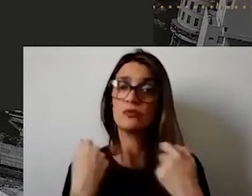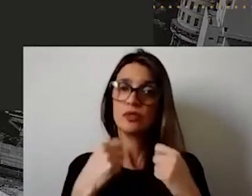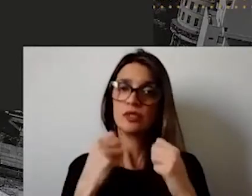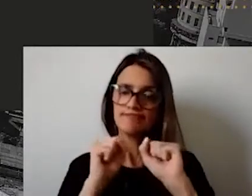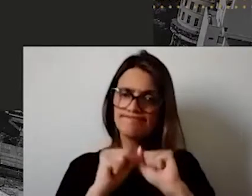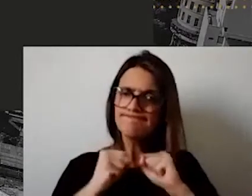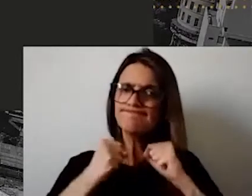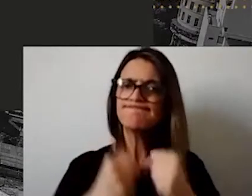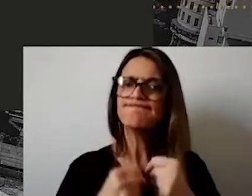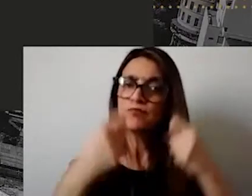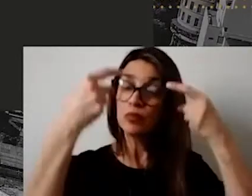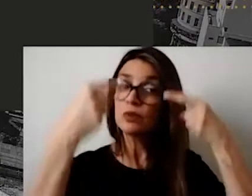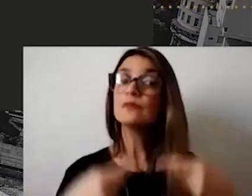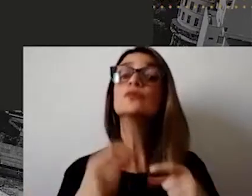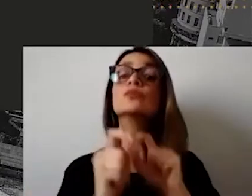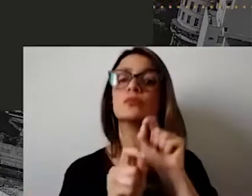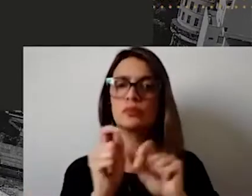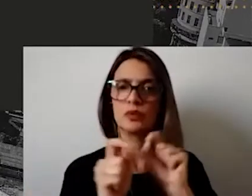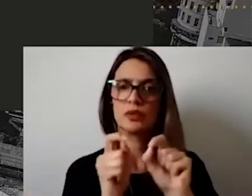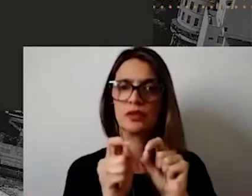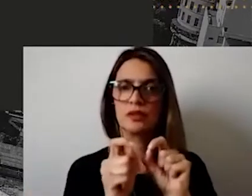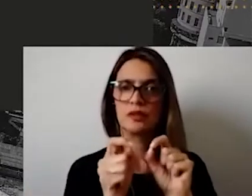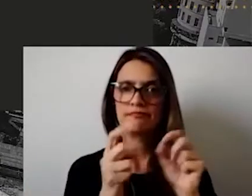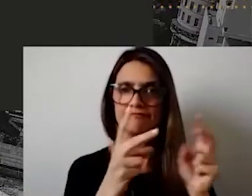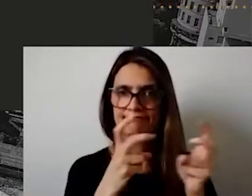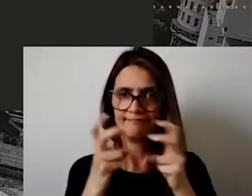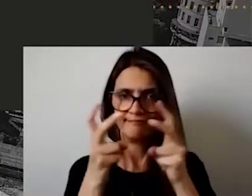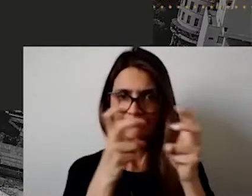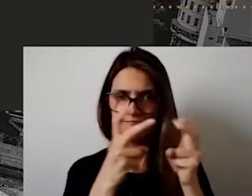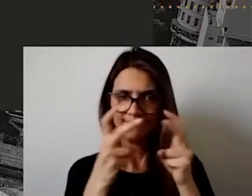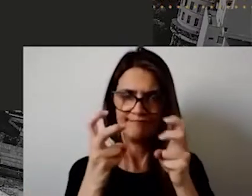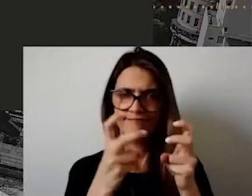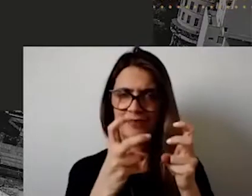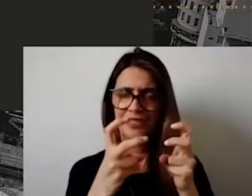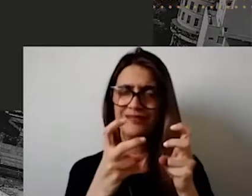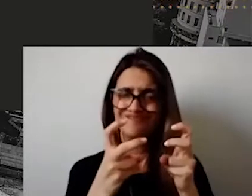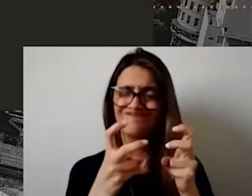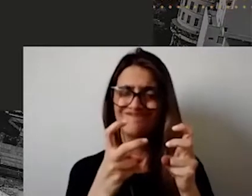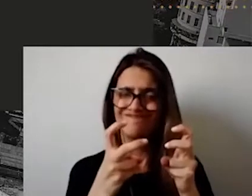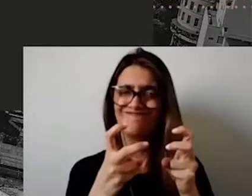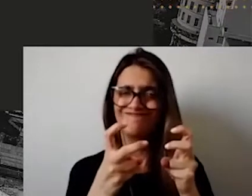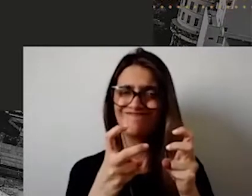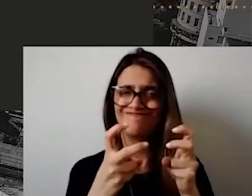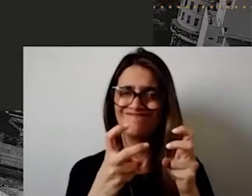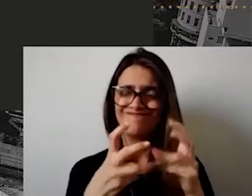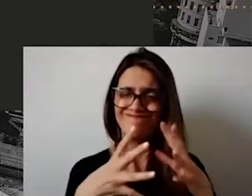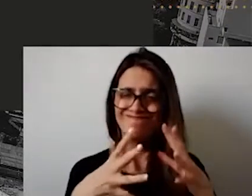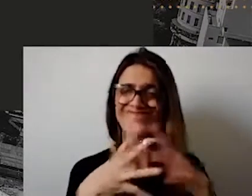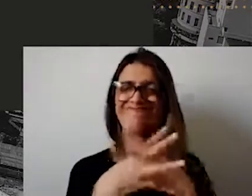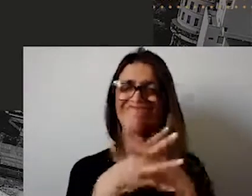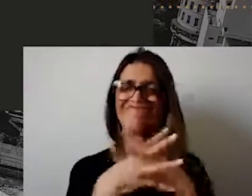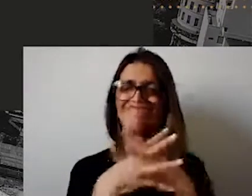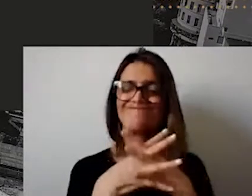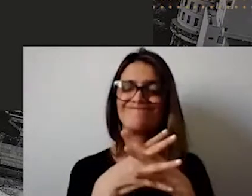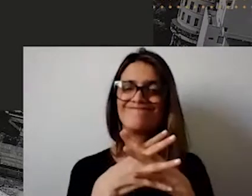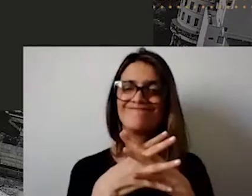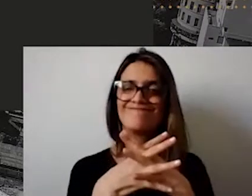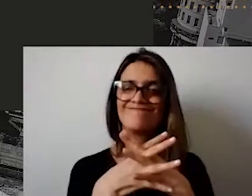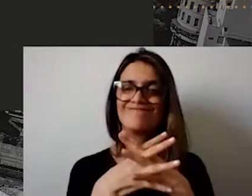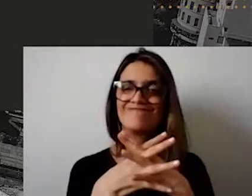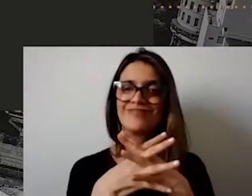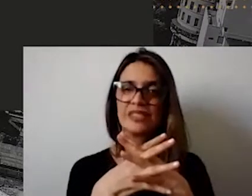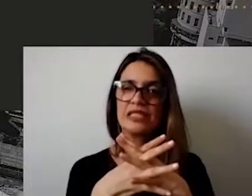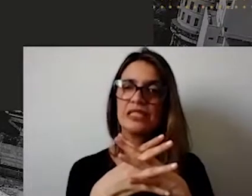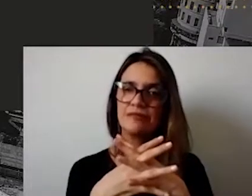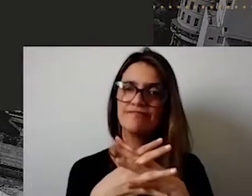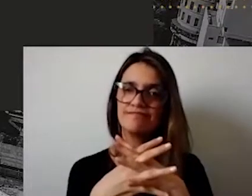de olhar para a complexidade e lidar com todos os componentes dela, e não